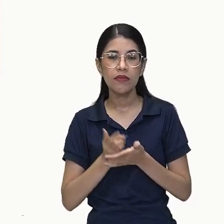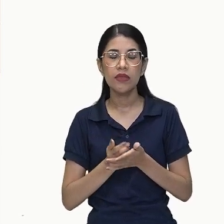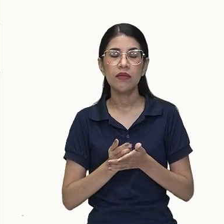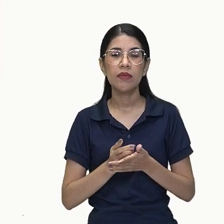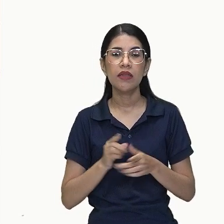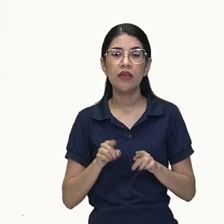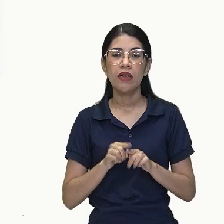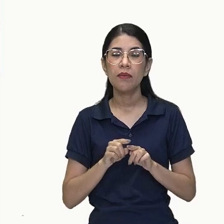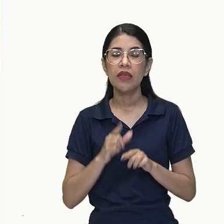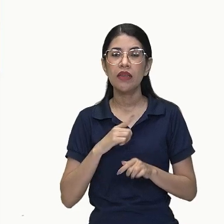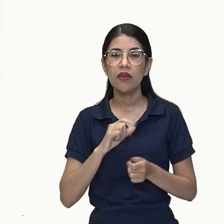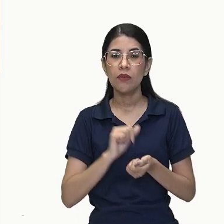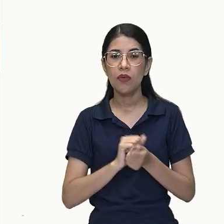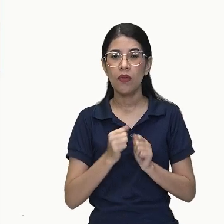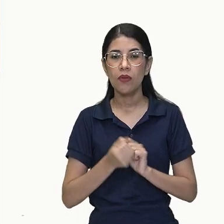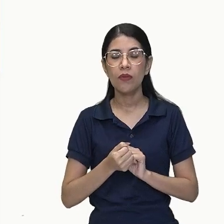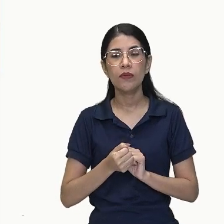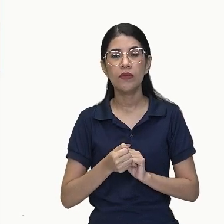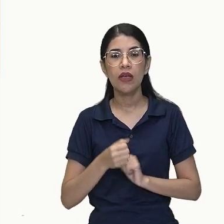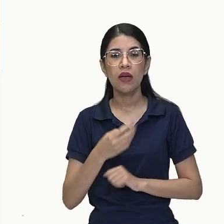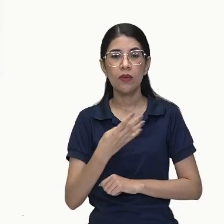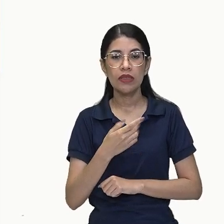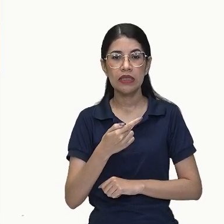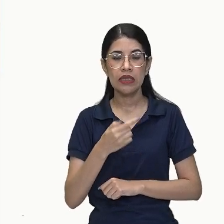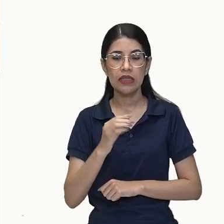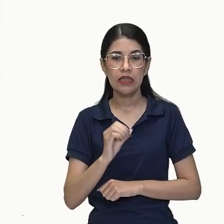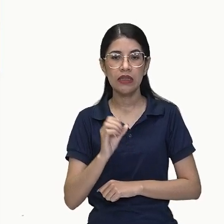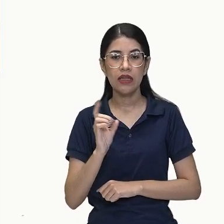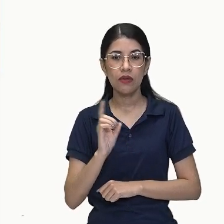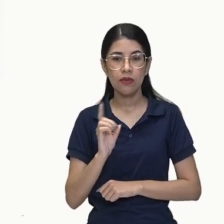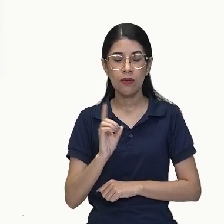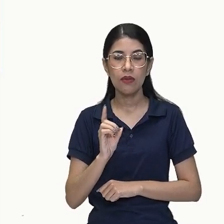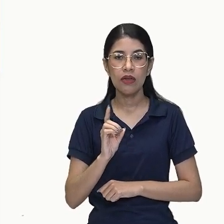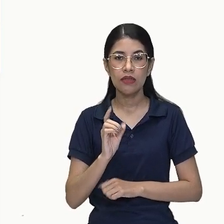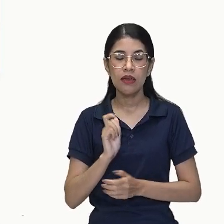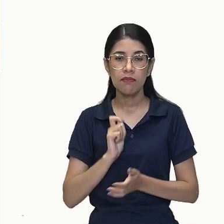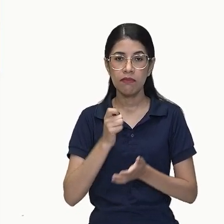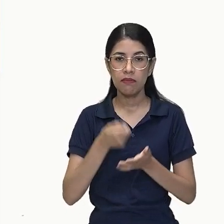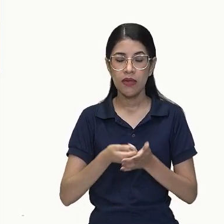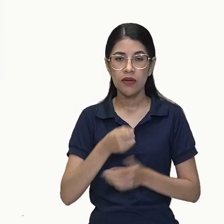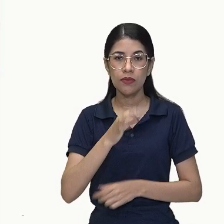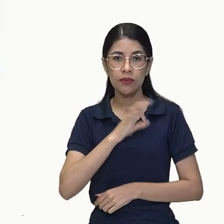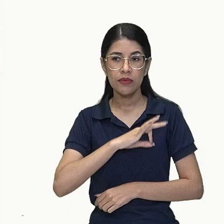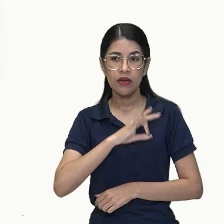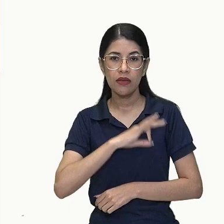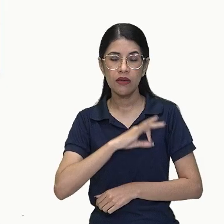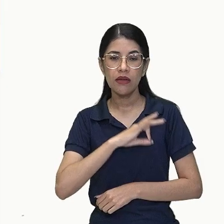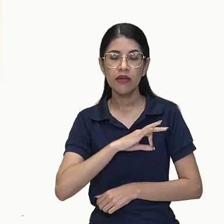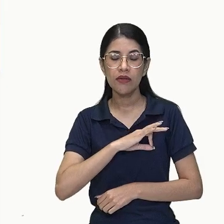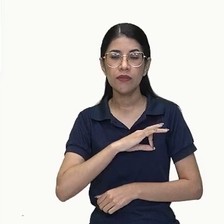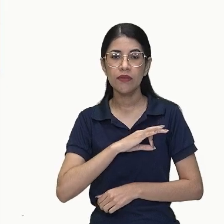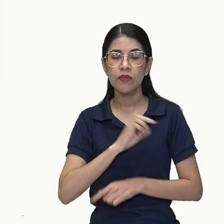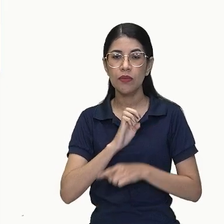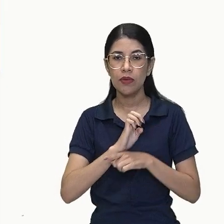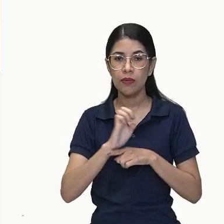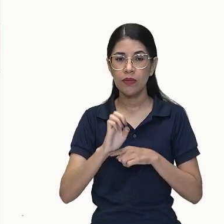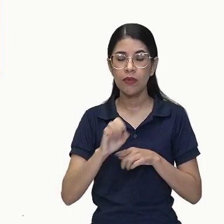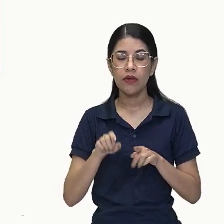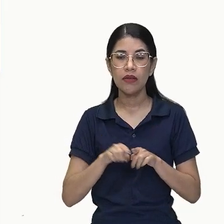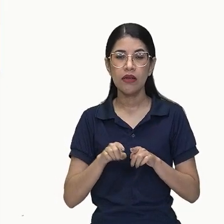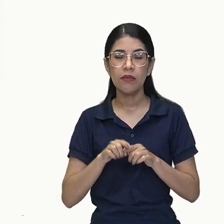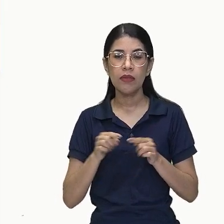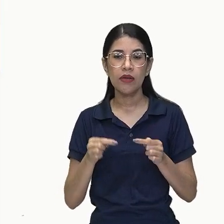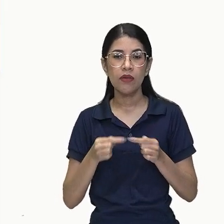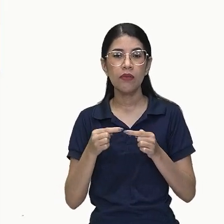dólar, né? 470 dólares são pagos aí no salário mínimo lá no Equador, e o